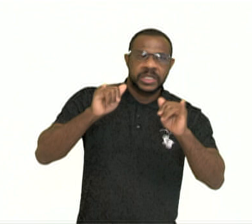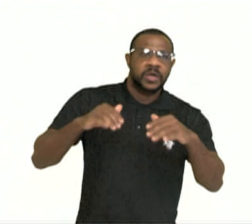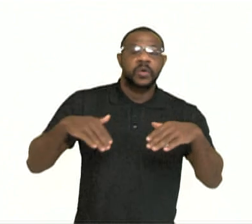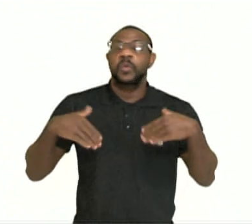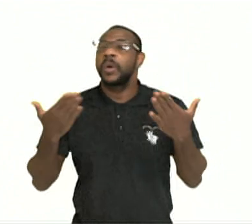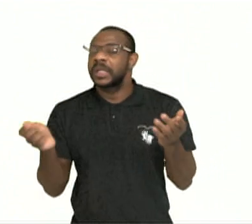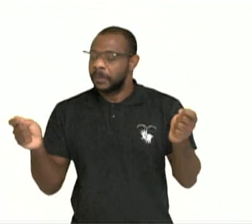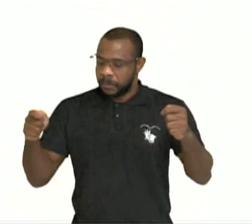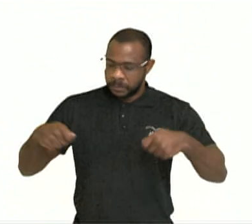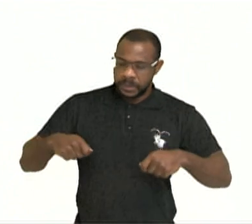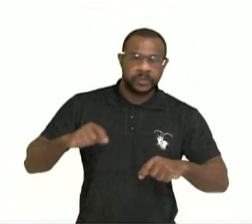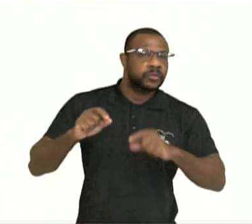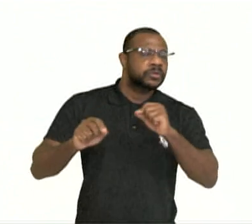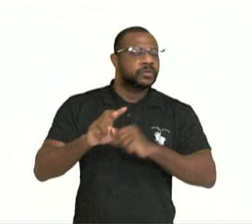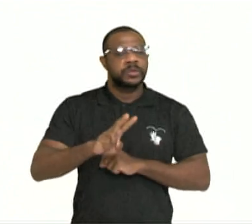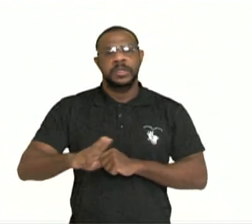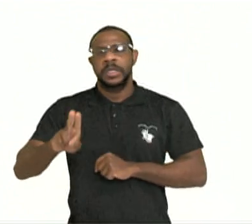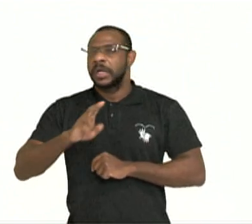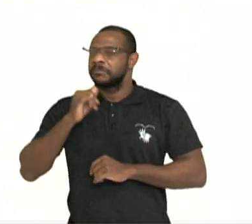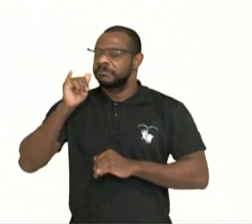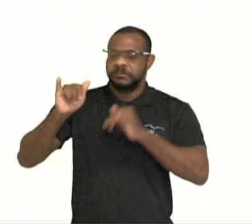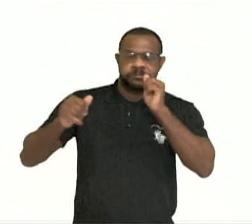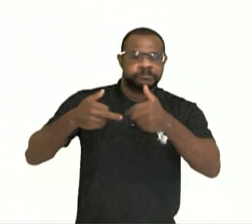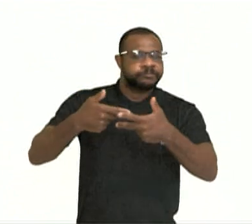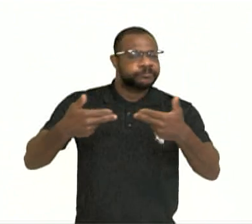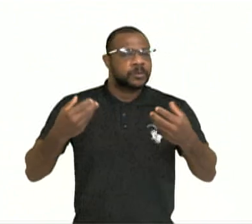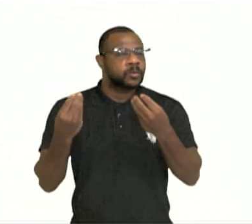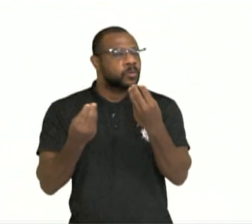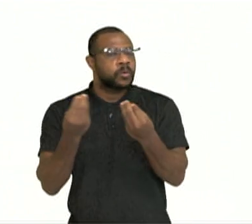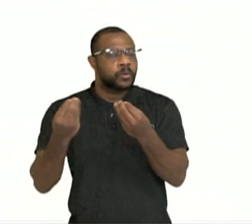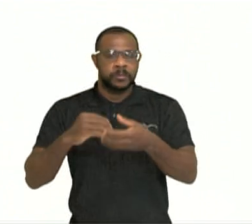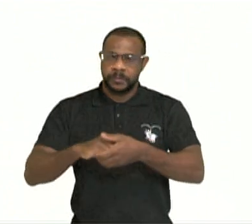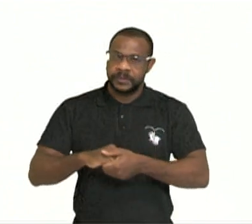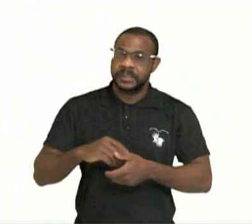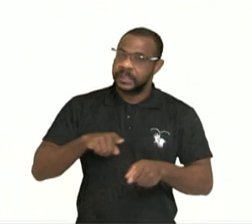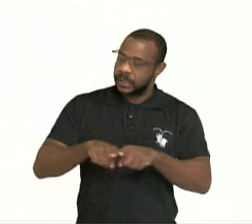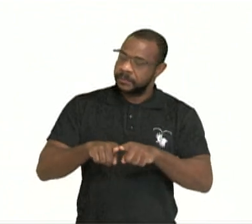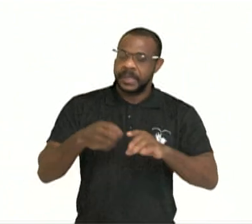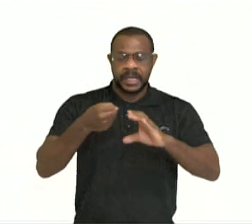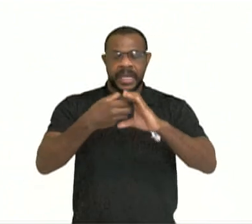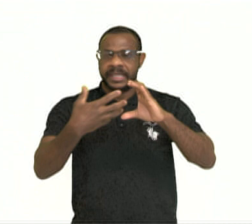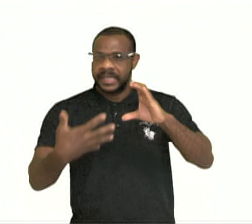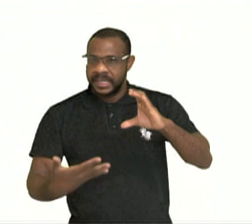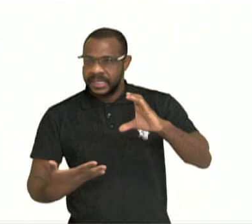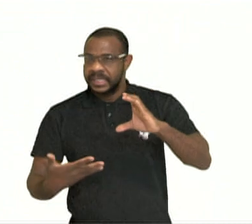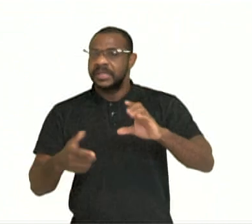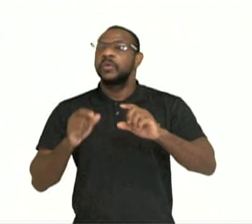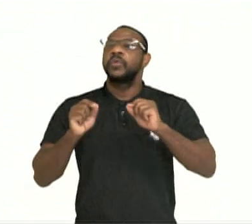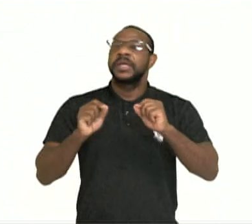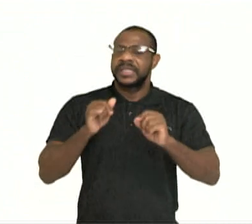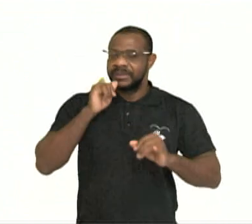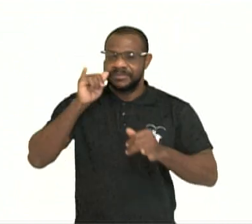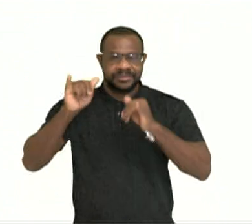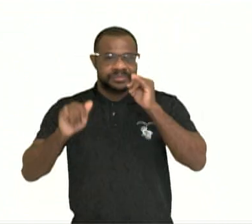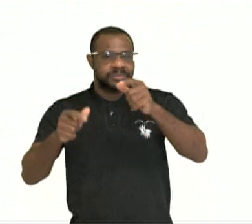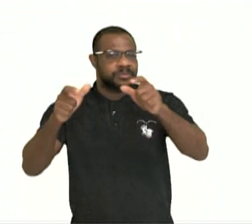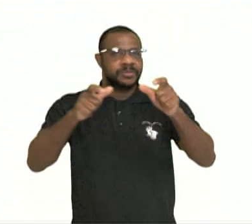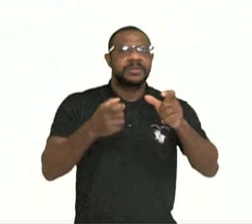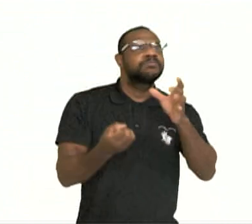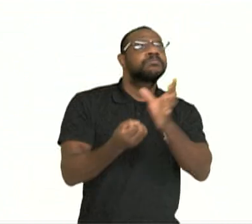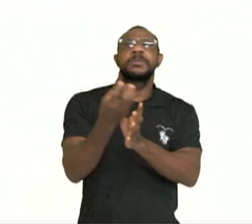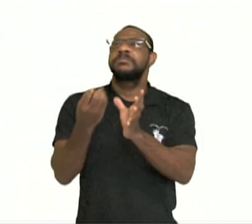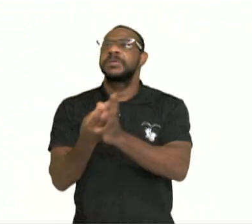as possibilidades de utilização dessas fontes de energia e ainda as características de algumas fontes de energia, além de algumas formas